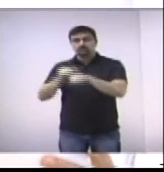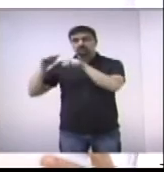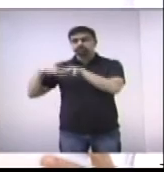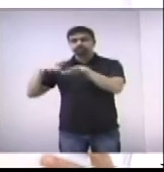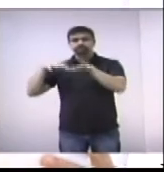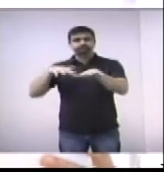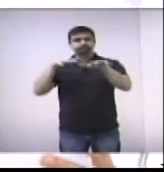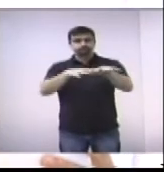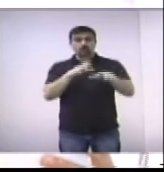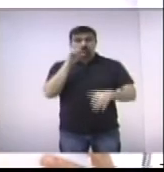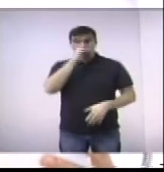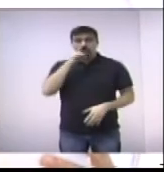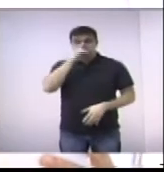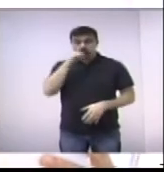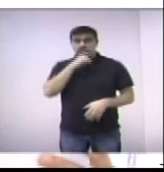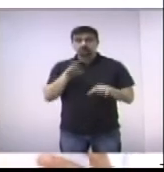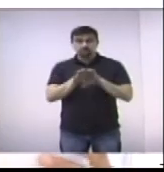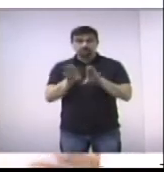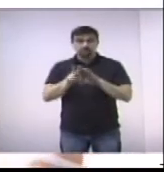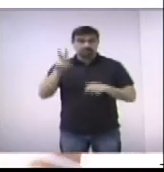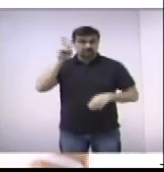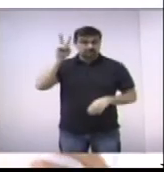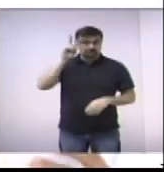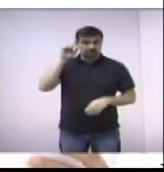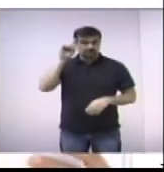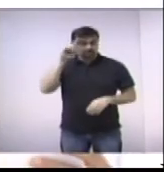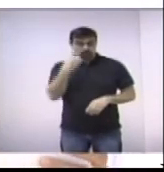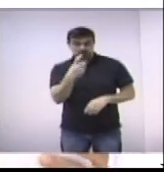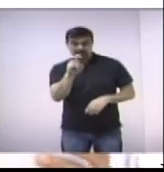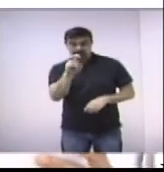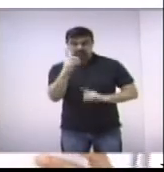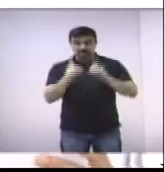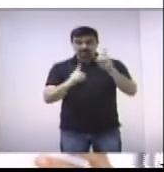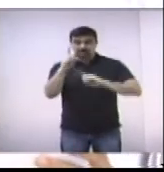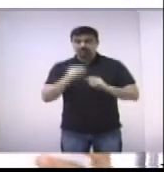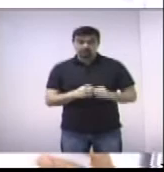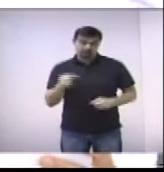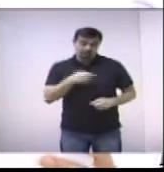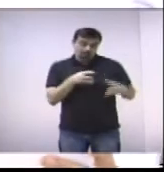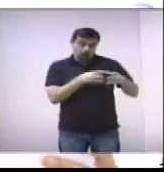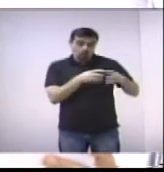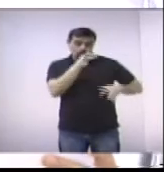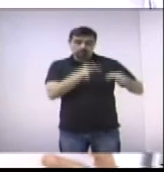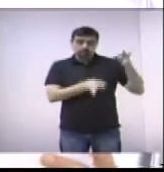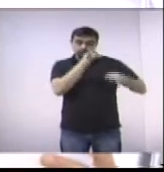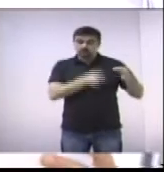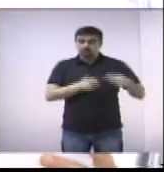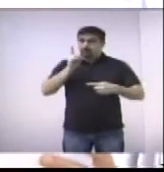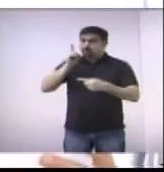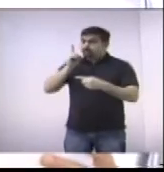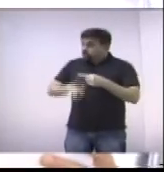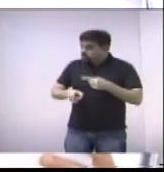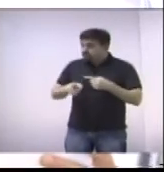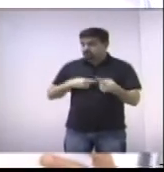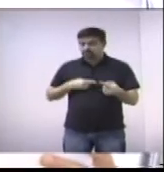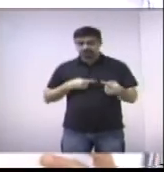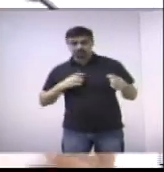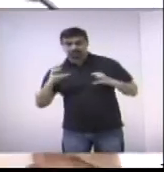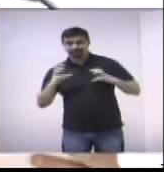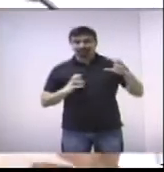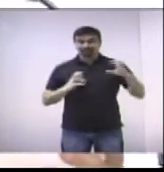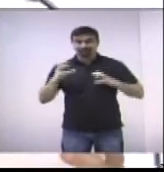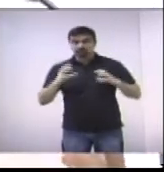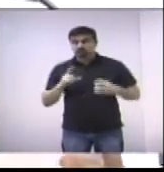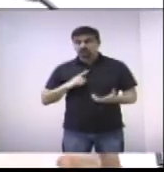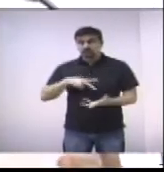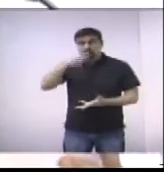domingo 14 e segunda-feira 15 de carnaval. Impedida pelo Tribunal de Contas, Tribunal de Contas do Estado de São Paulo, que receberam